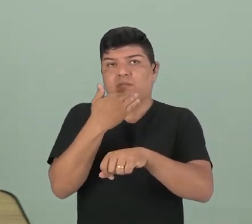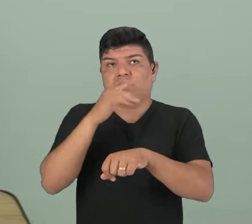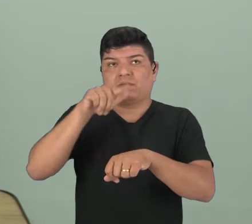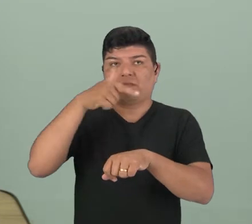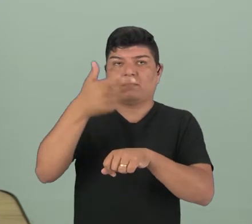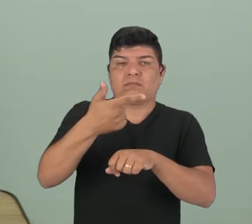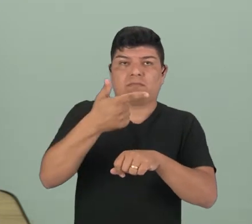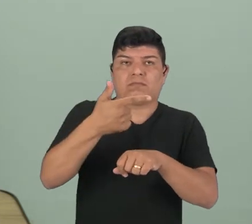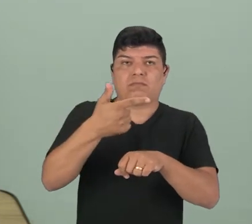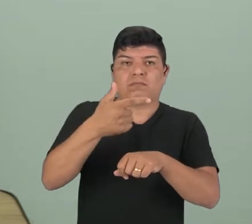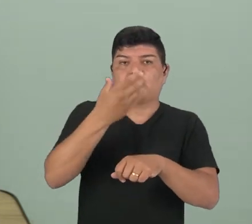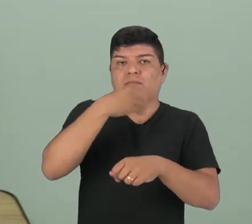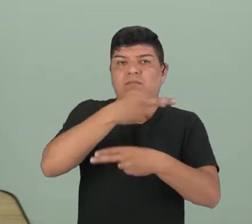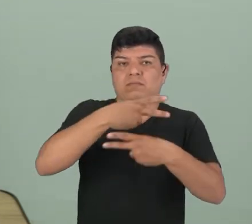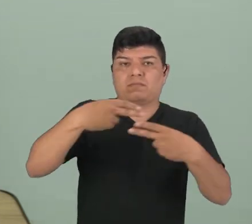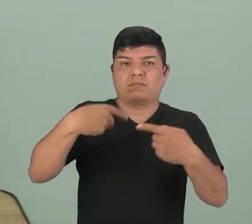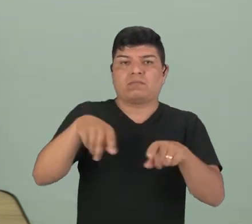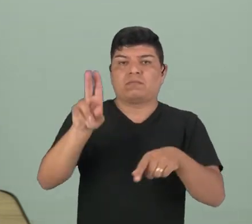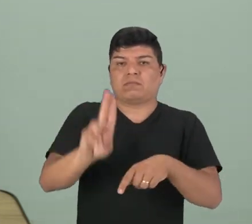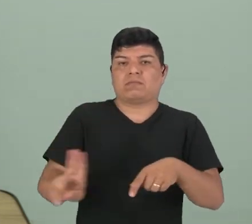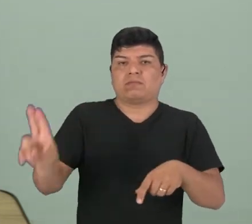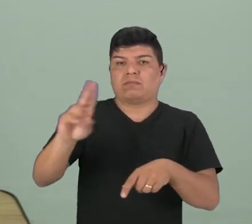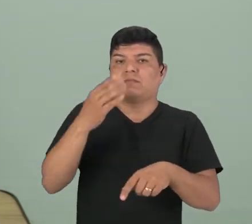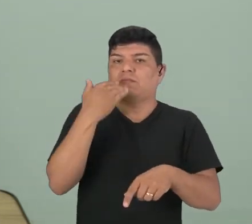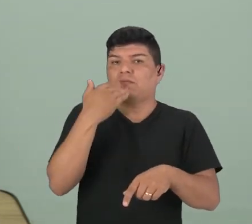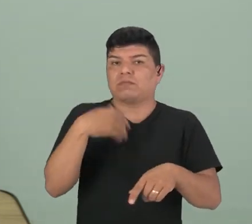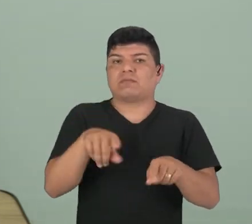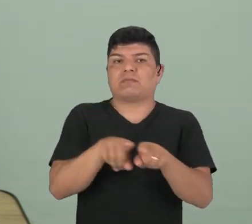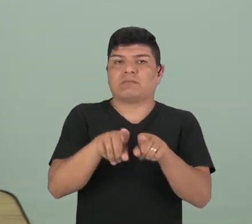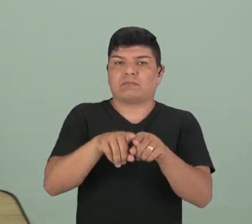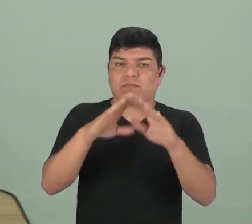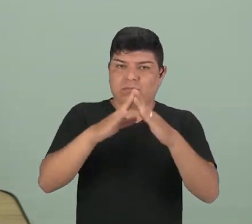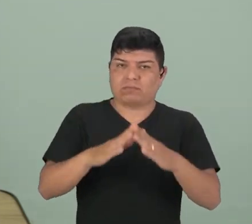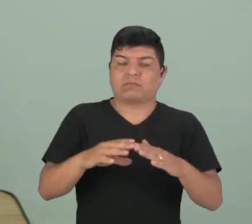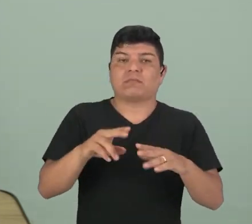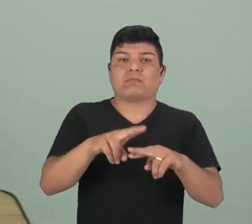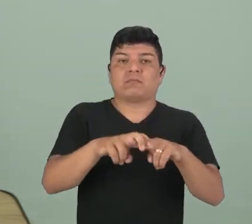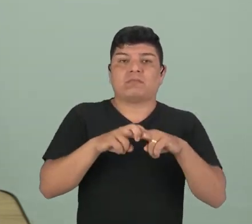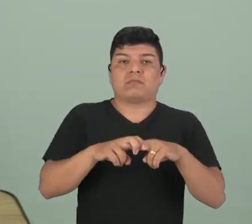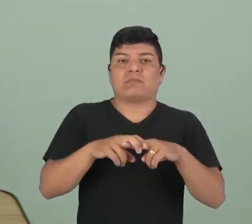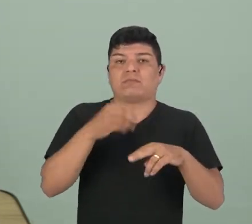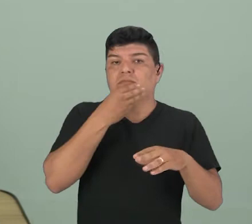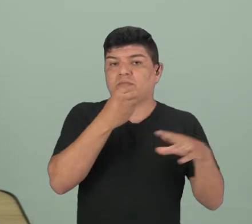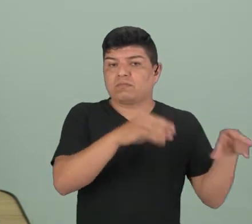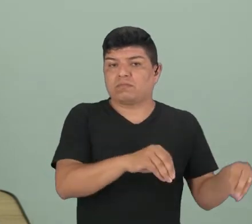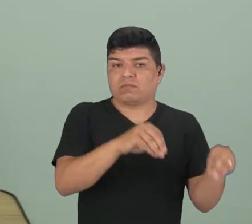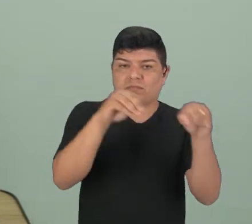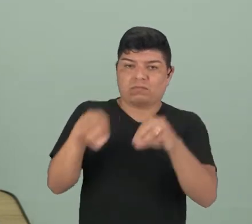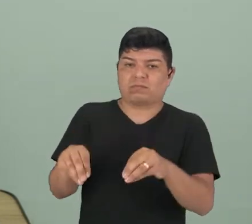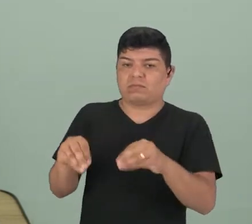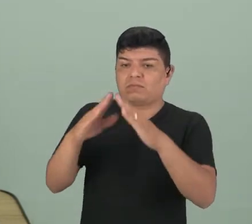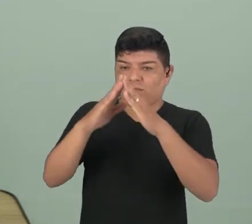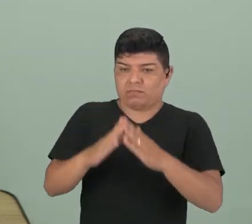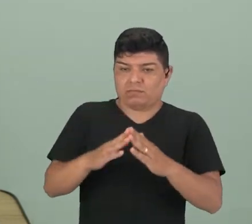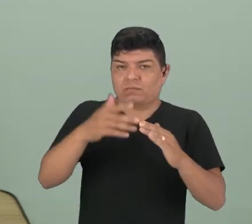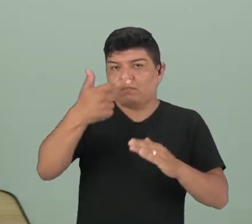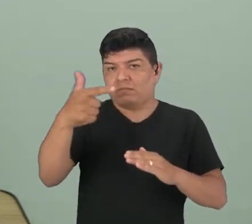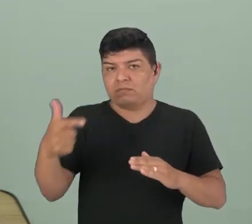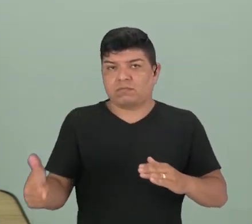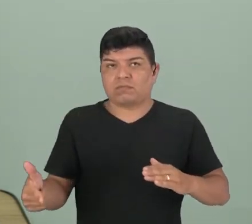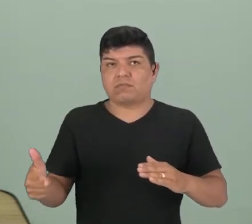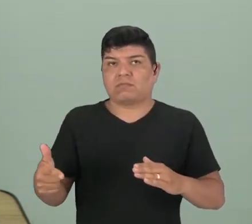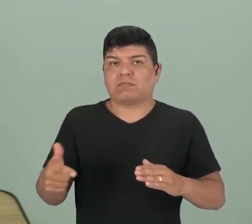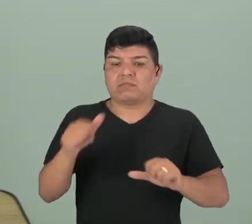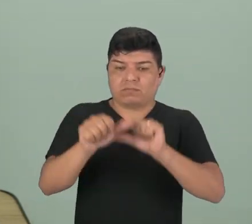outros frutos que eles usavam para se alimentar, para se manter. E aí os nômades, eles não tinham essa moradia fixa, eles se mudavam